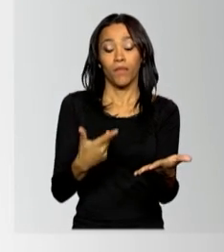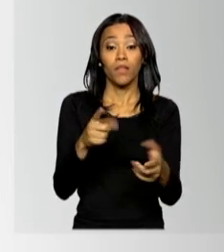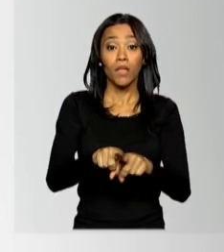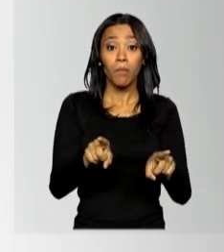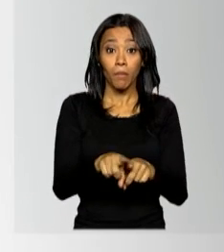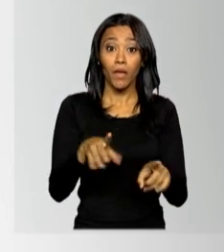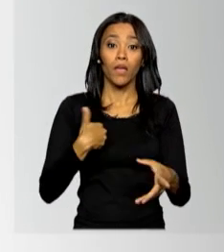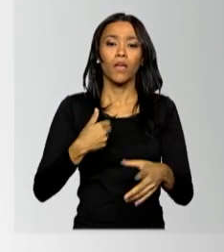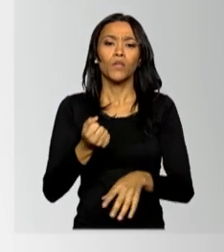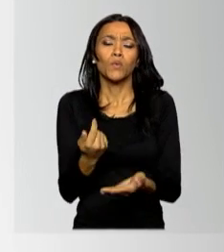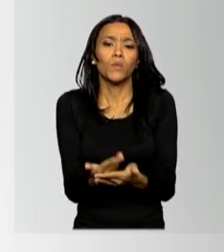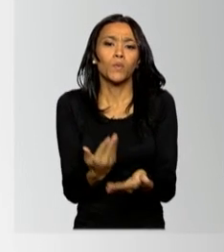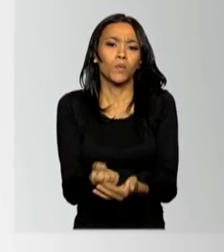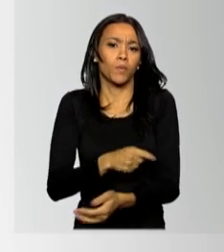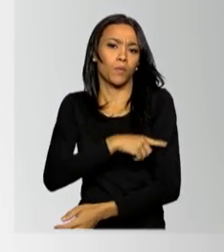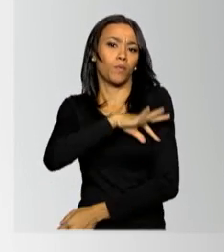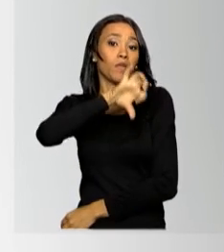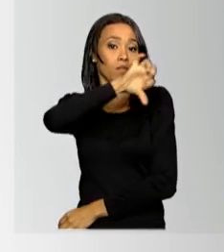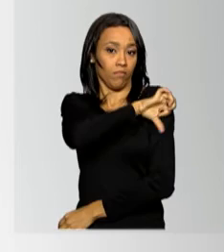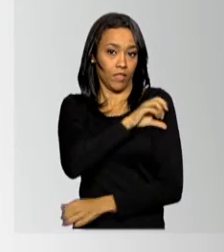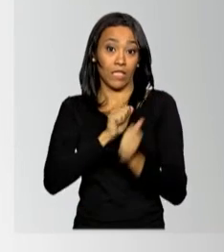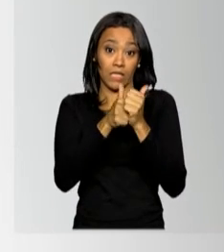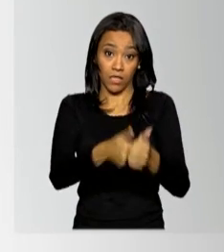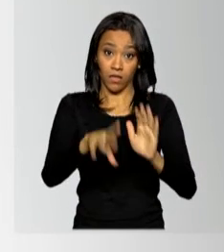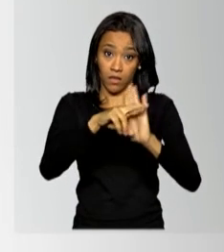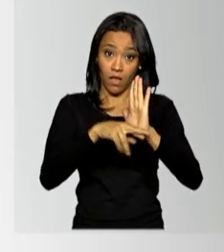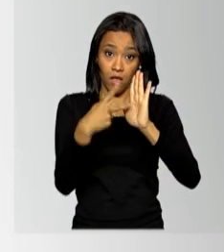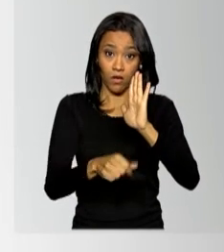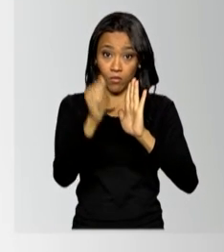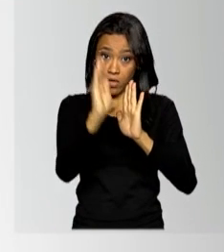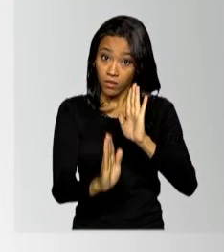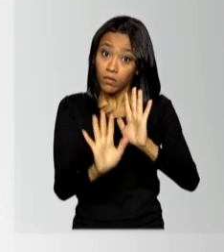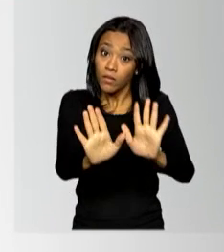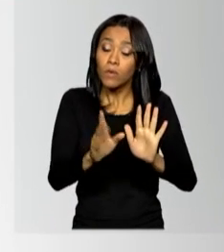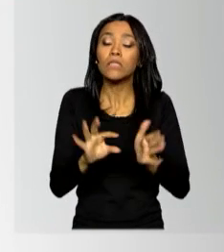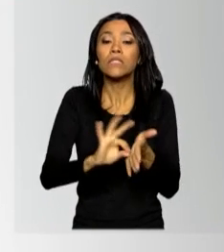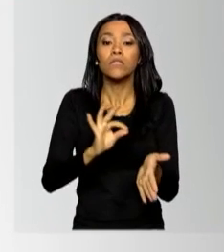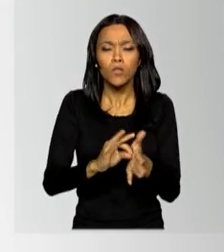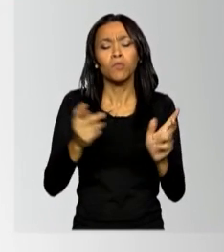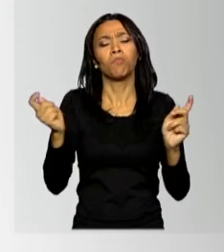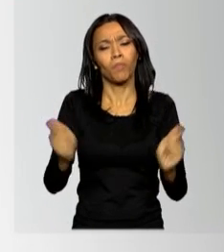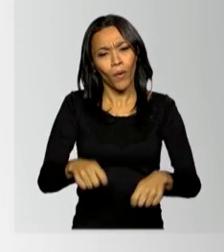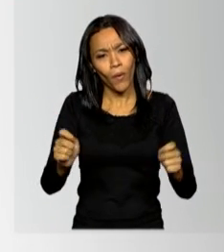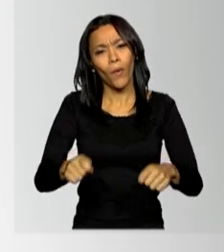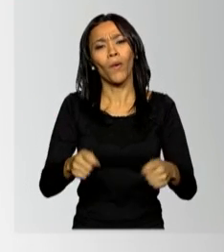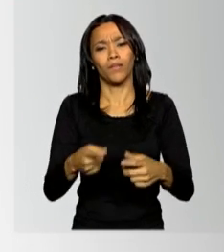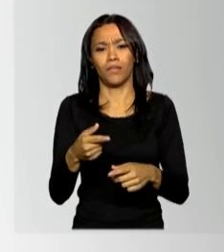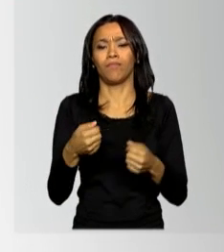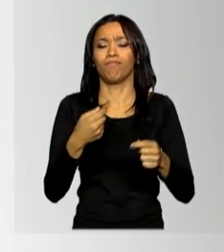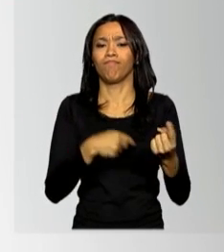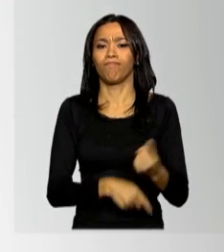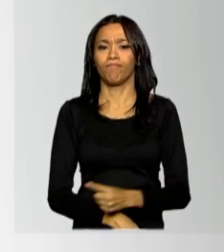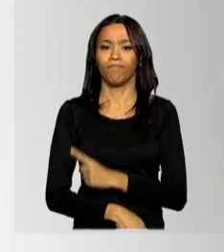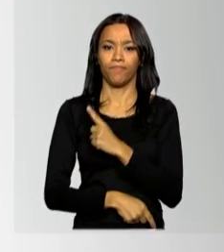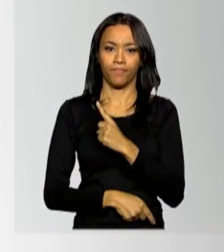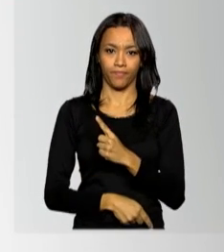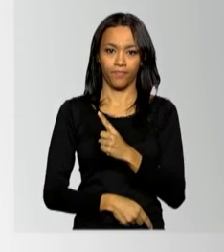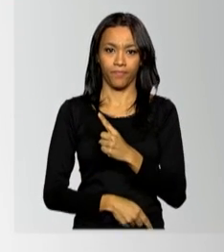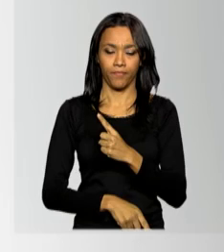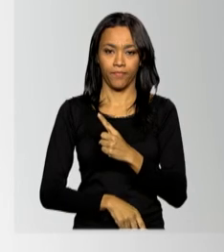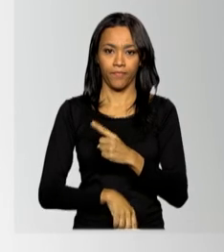mínima deve ser equivalente ao ensino fundamental brasileiro completo as inscrições podem ser feitas em celpe-bras ponto